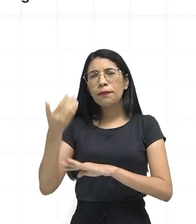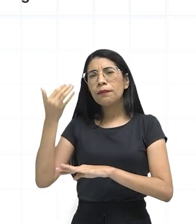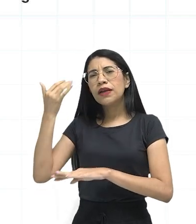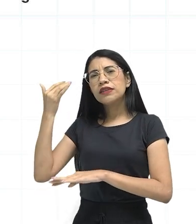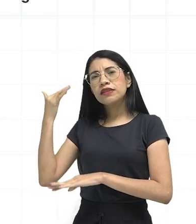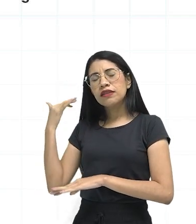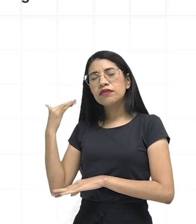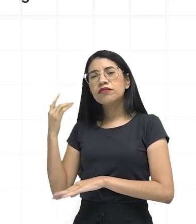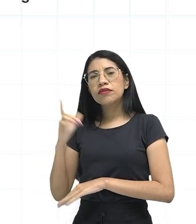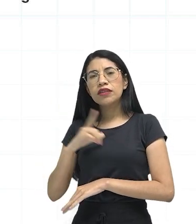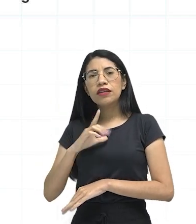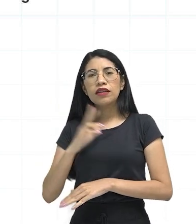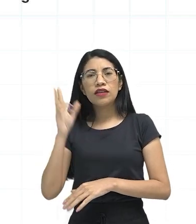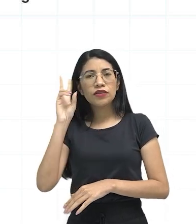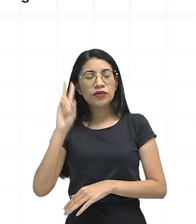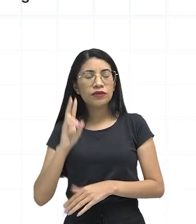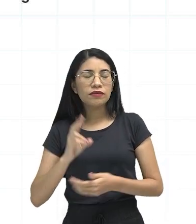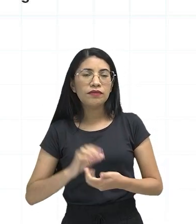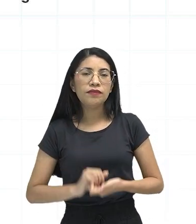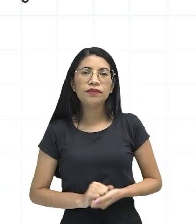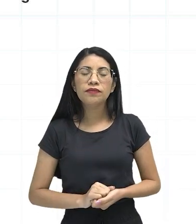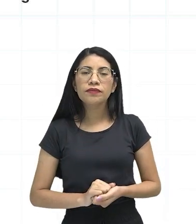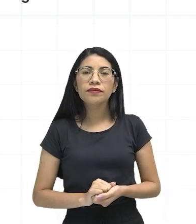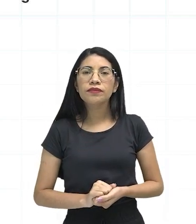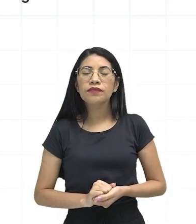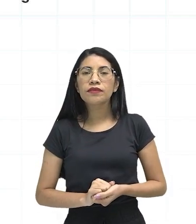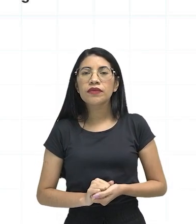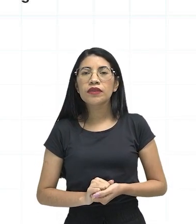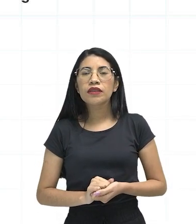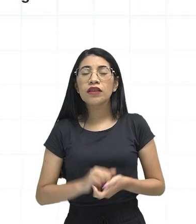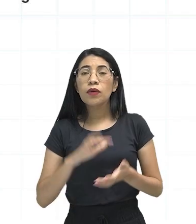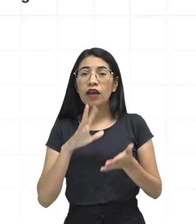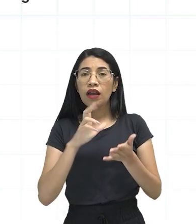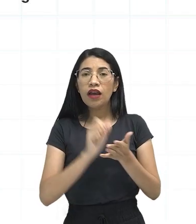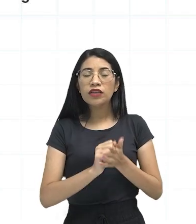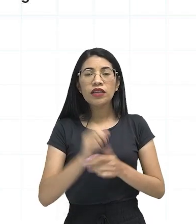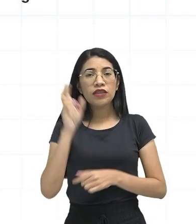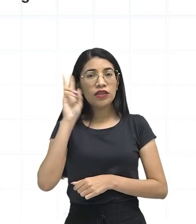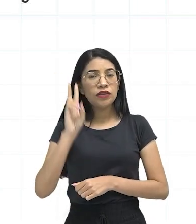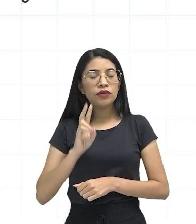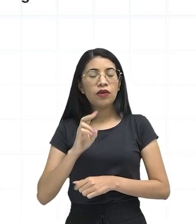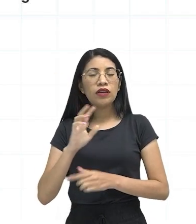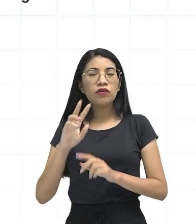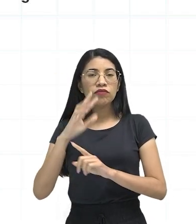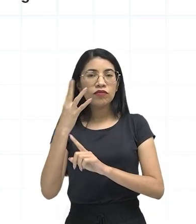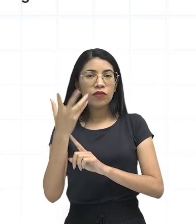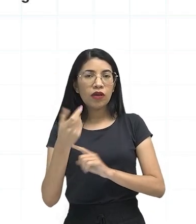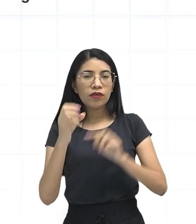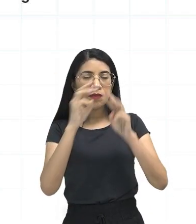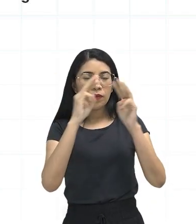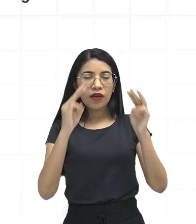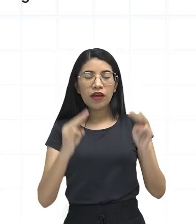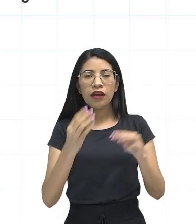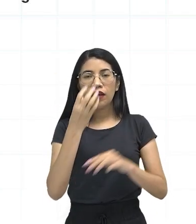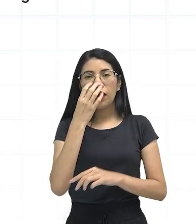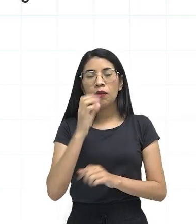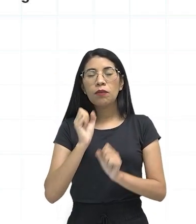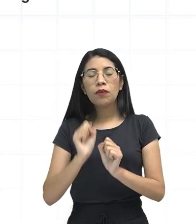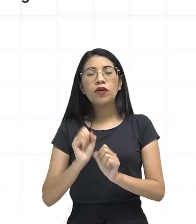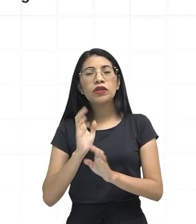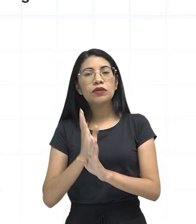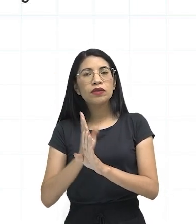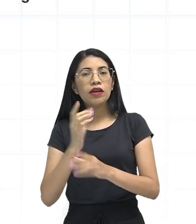longa história? Vamos descobrir. Olha só. Registros históricos de atividades artísticas circenses podem